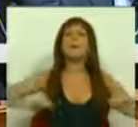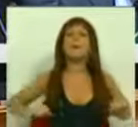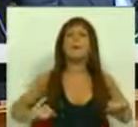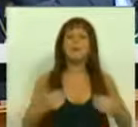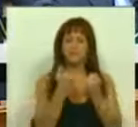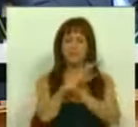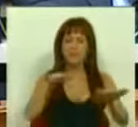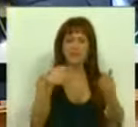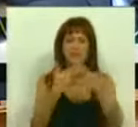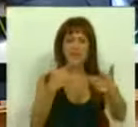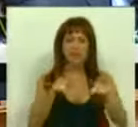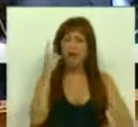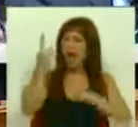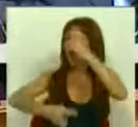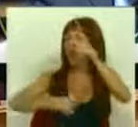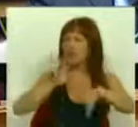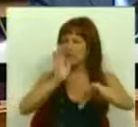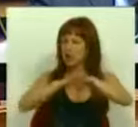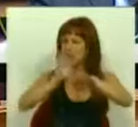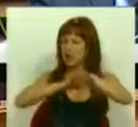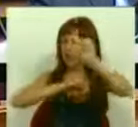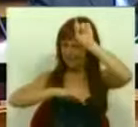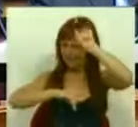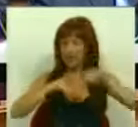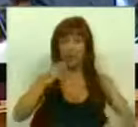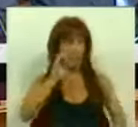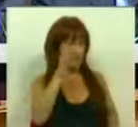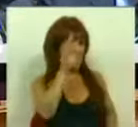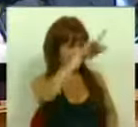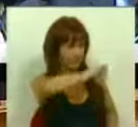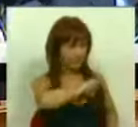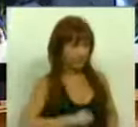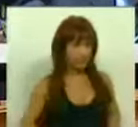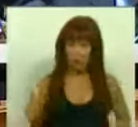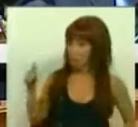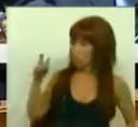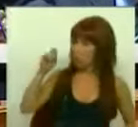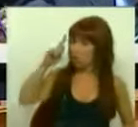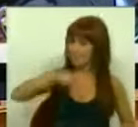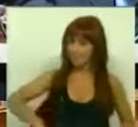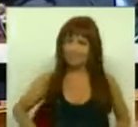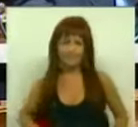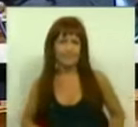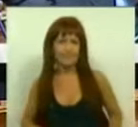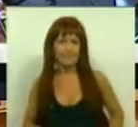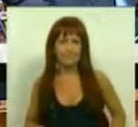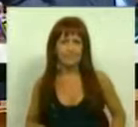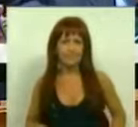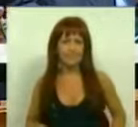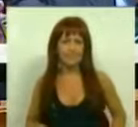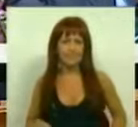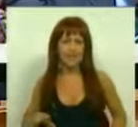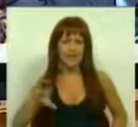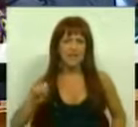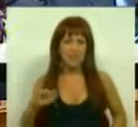também mensagens para alguma esquerda, para o PCP, para o Bloco de Esquerda,